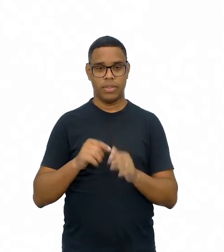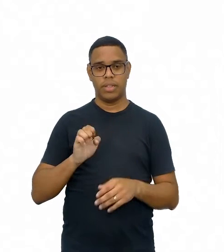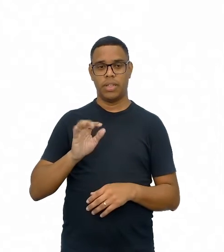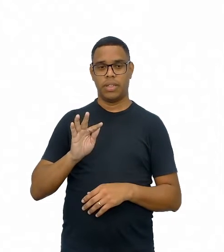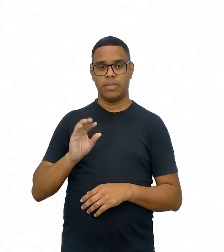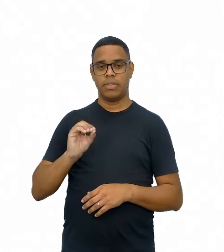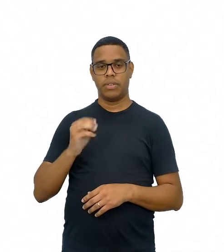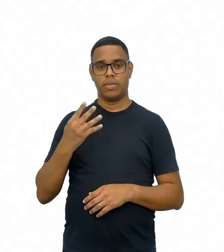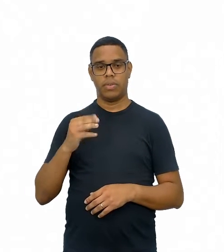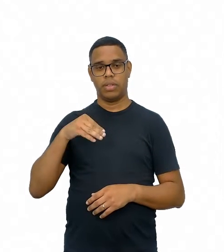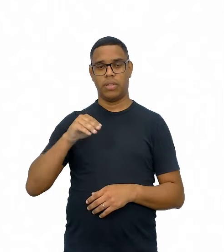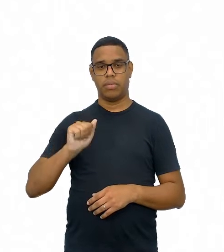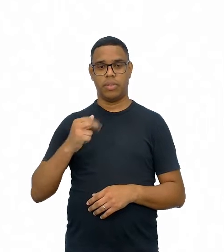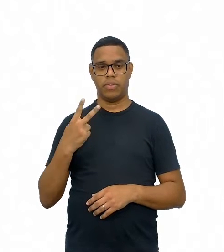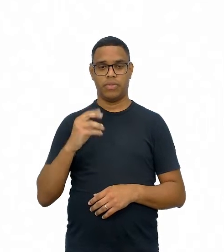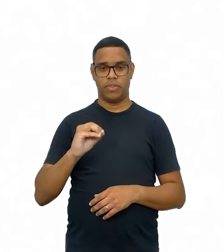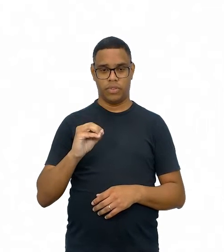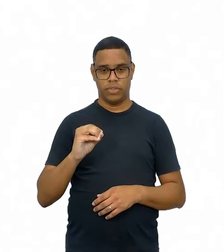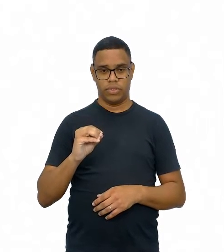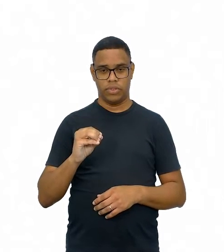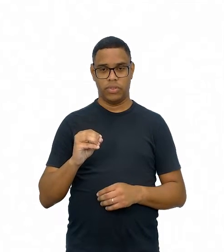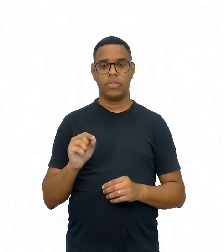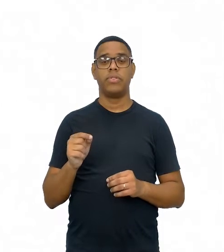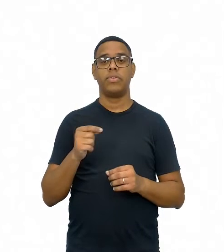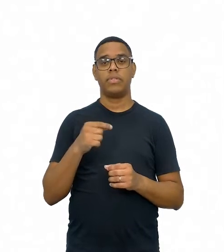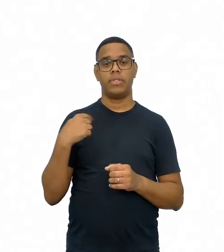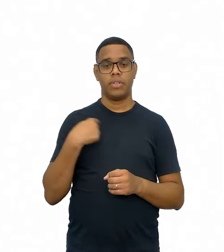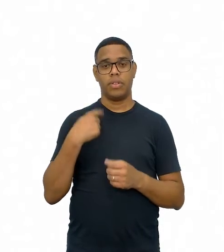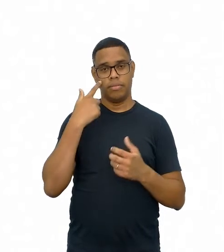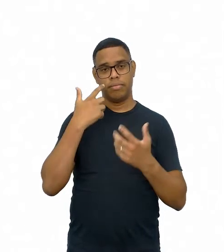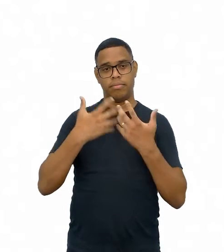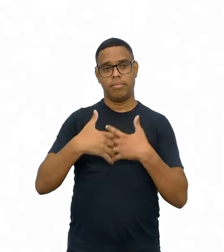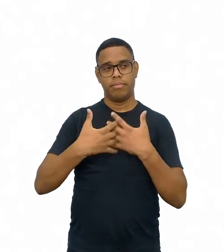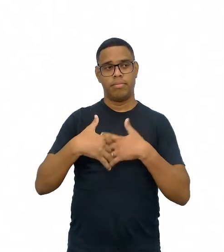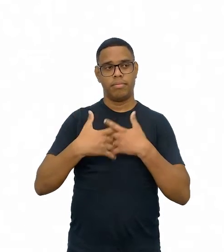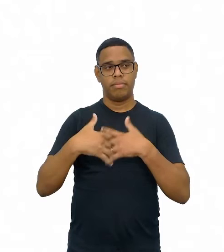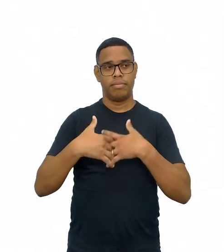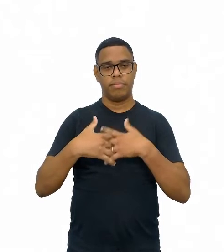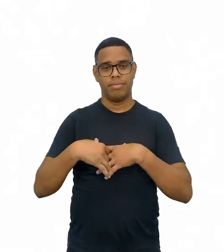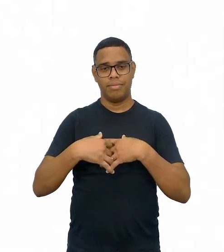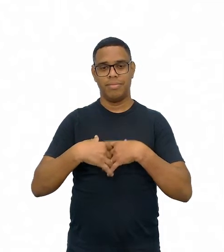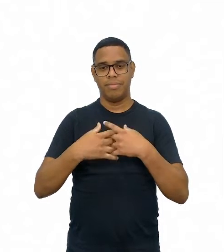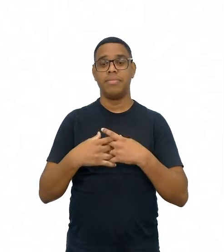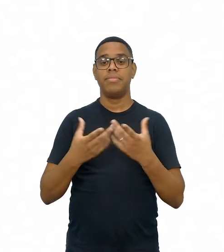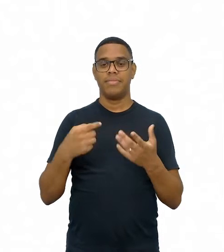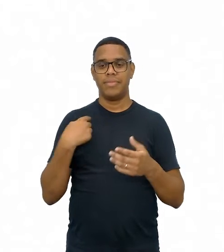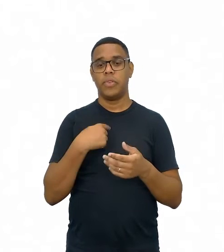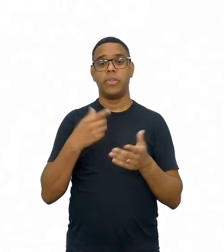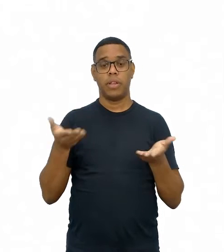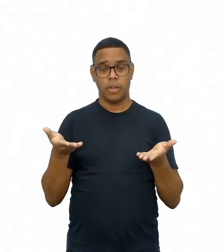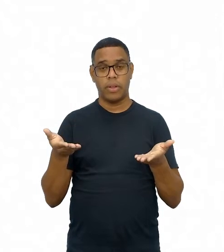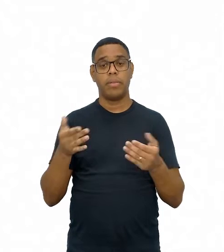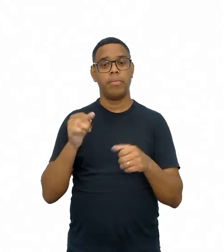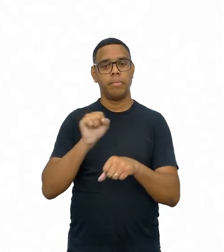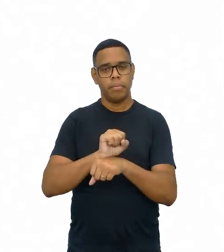EF 04MA20. Então, para refletir um pouquinho melhor, eu gostaria que a gente parasse e desse uma olhada